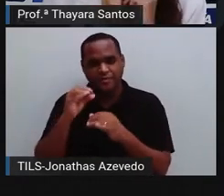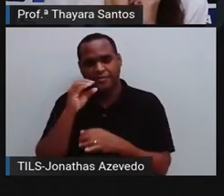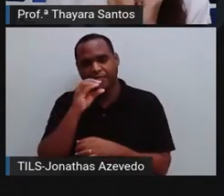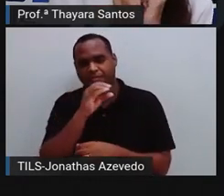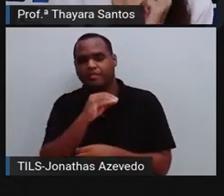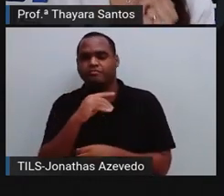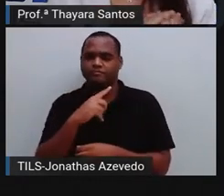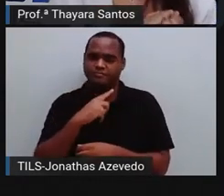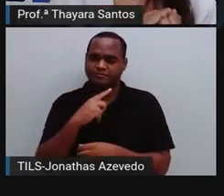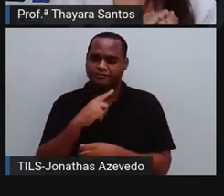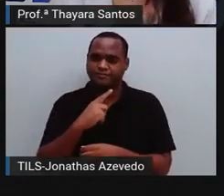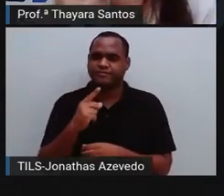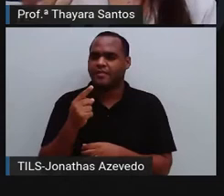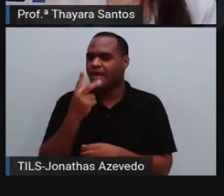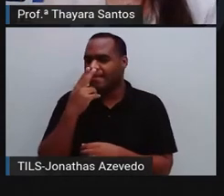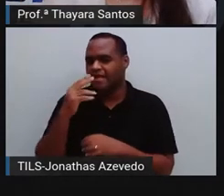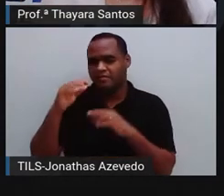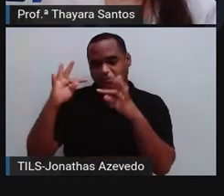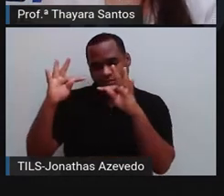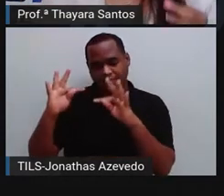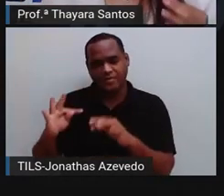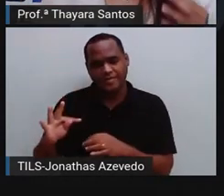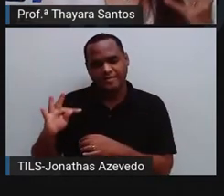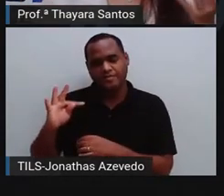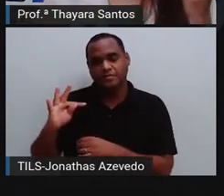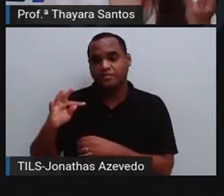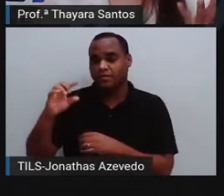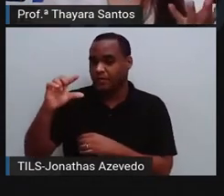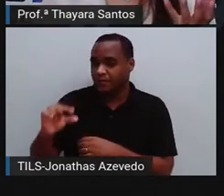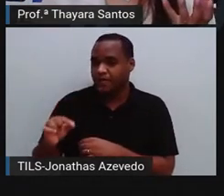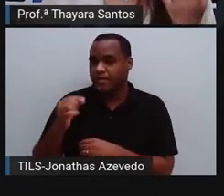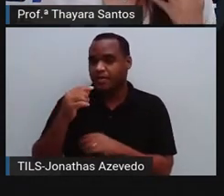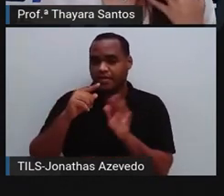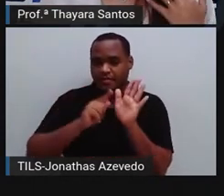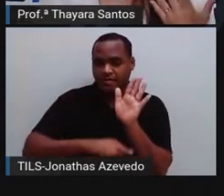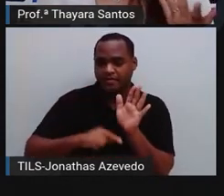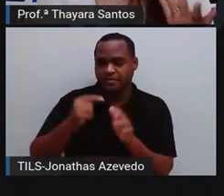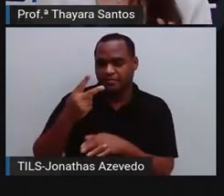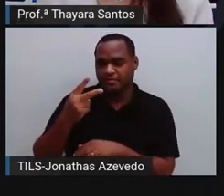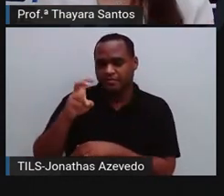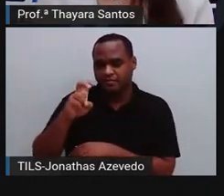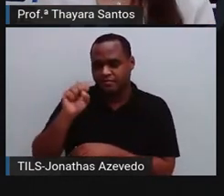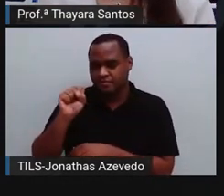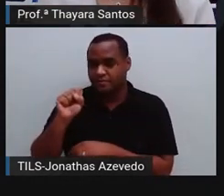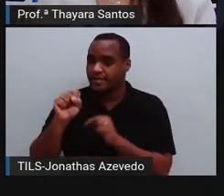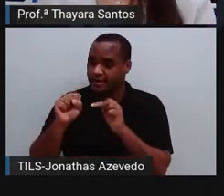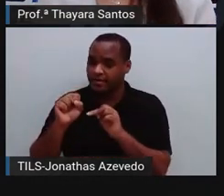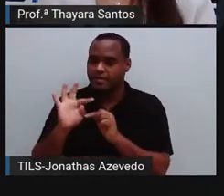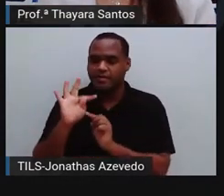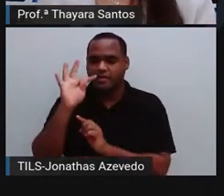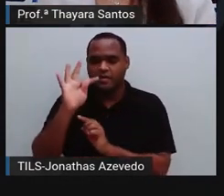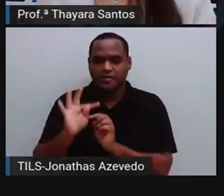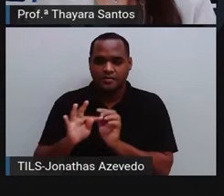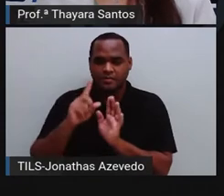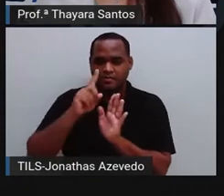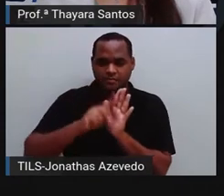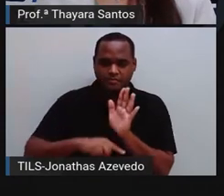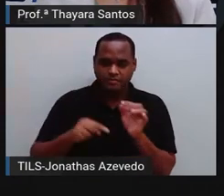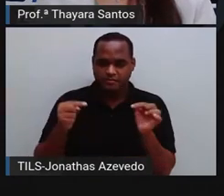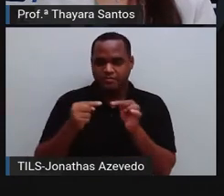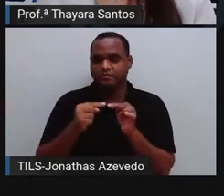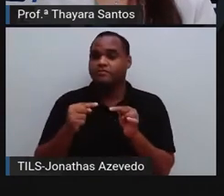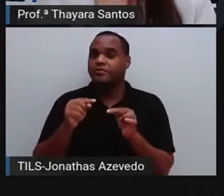calor. Então a temperatura está baixa, que é o que a gente está vendo. Menos 258, a temperatura está bem baixa. Agora vamos aumentar